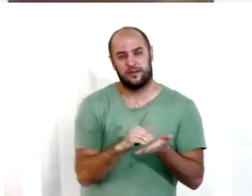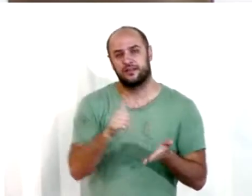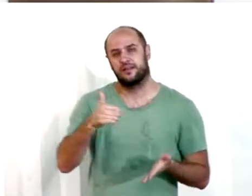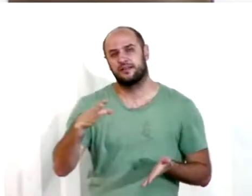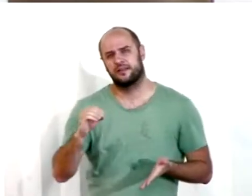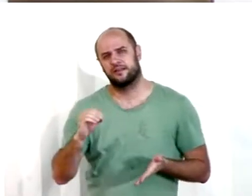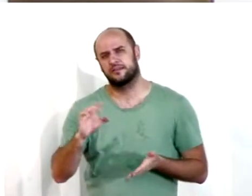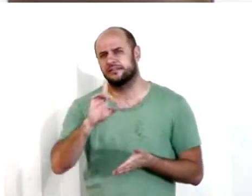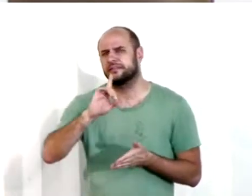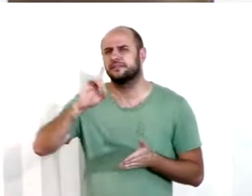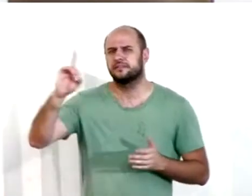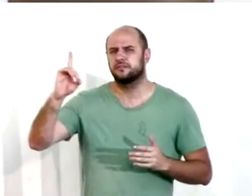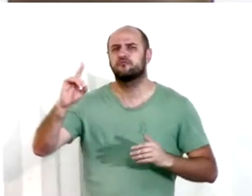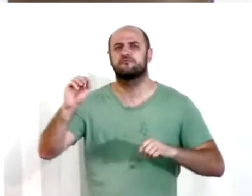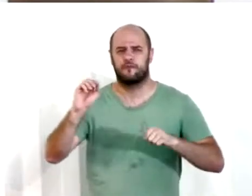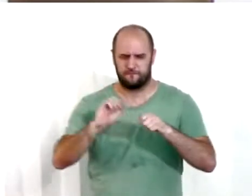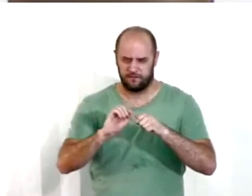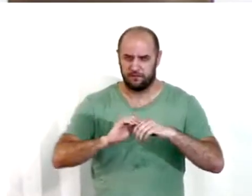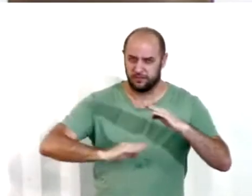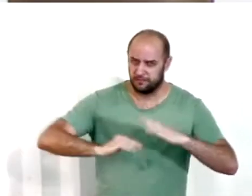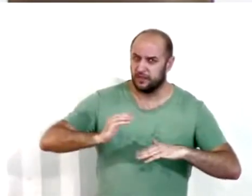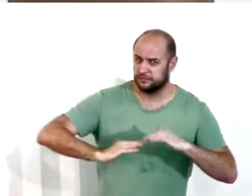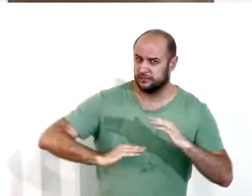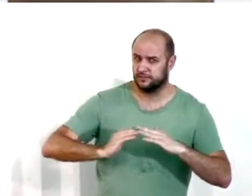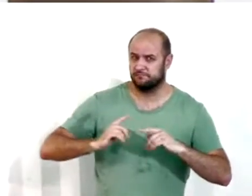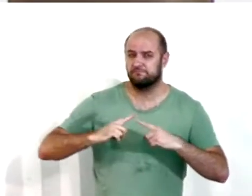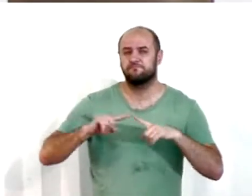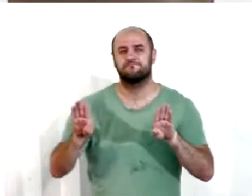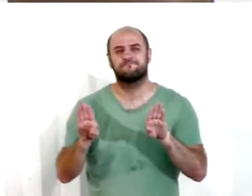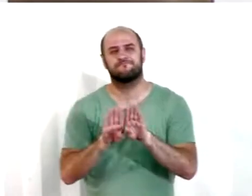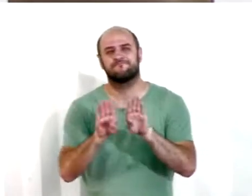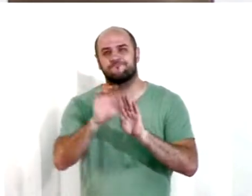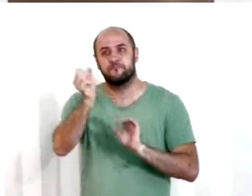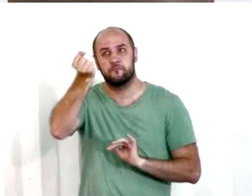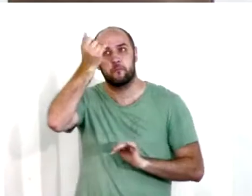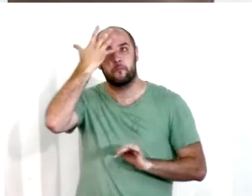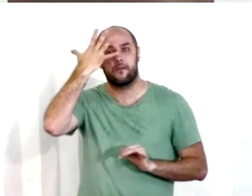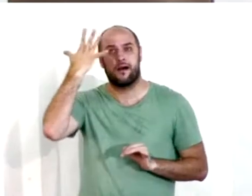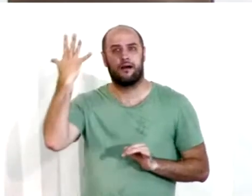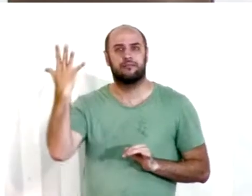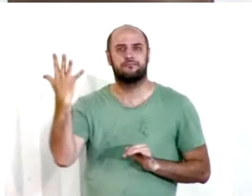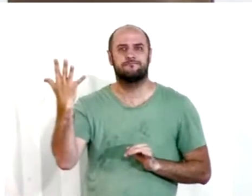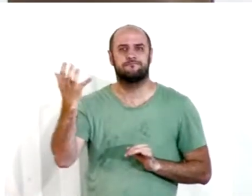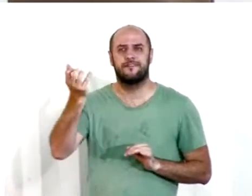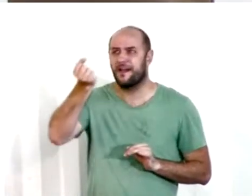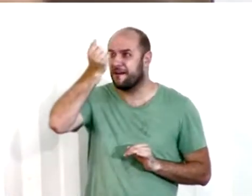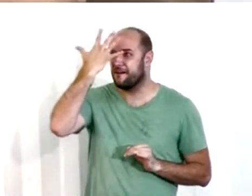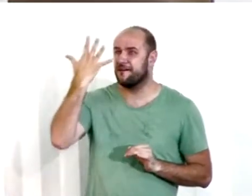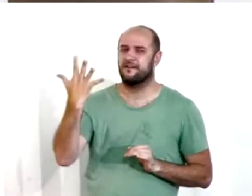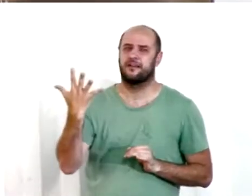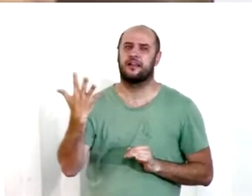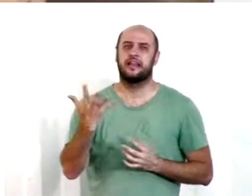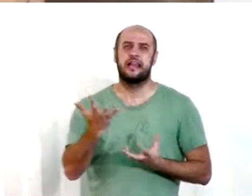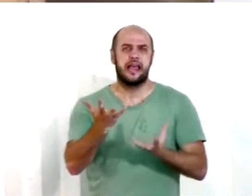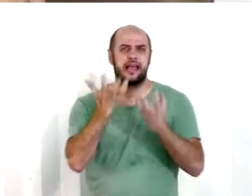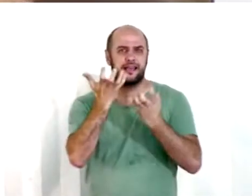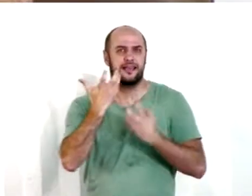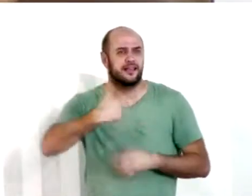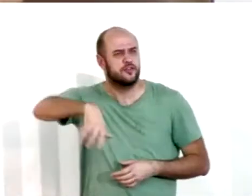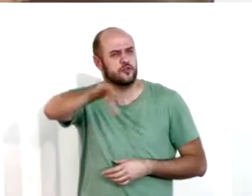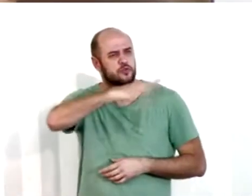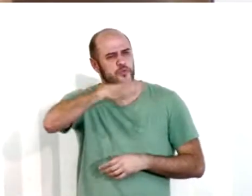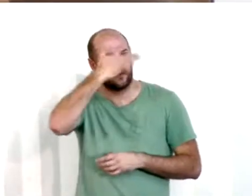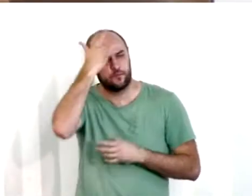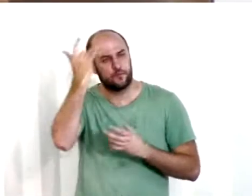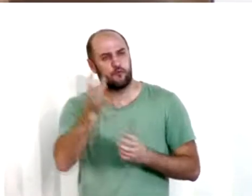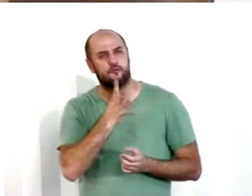não apenas faz, mas Ele revela. Ele revela o plano eterno dEle. Ele quer que todos conheçam